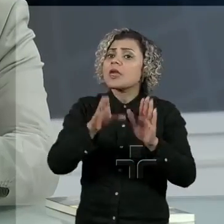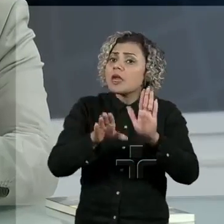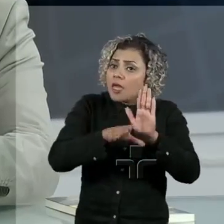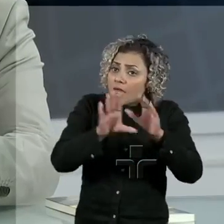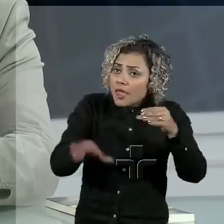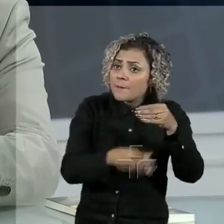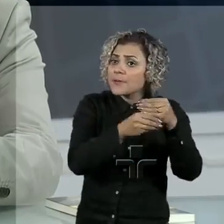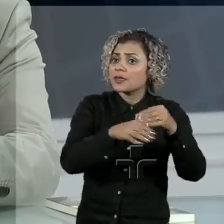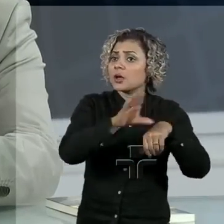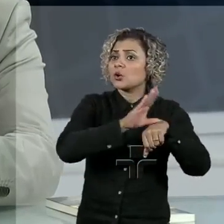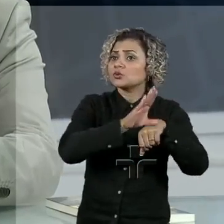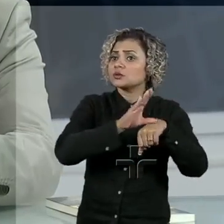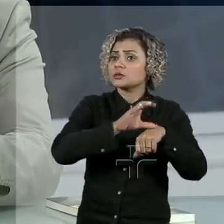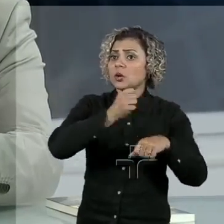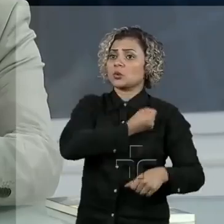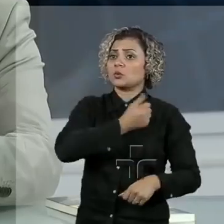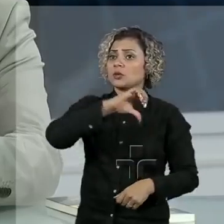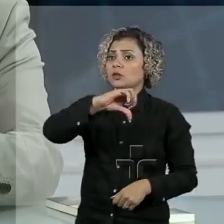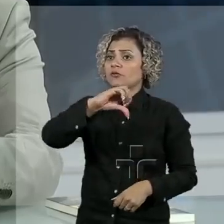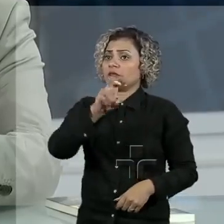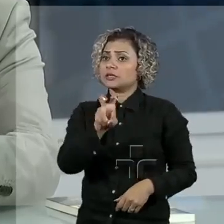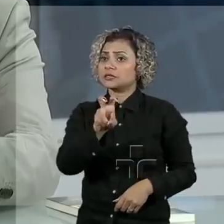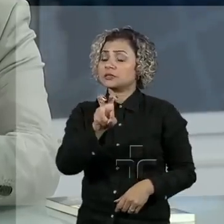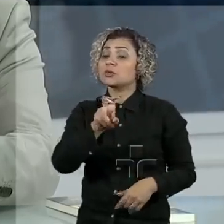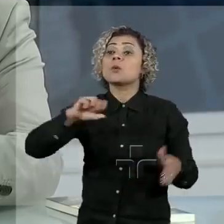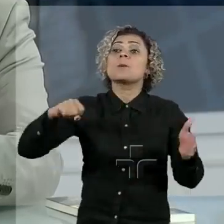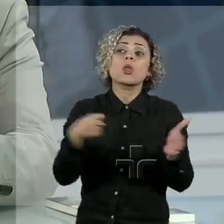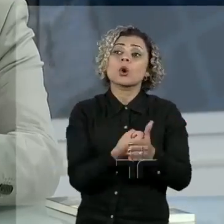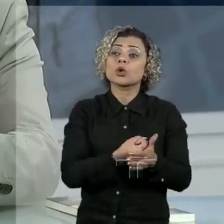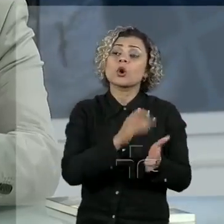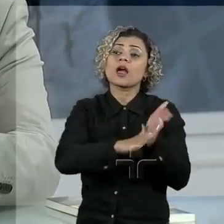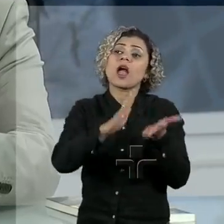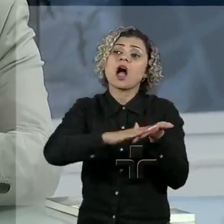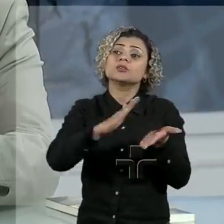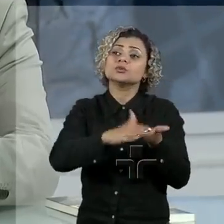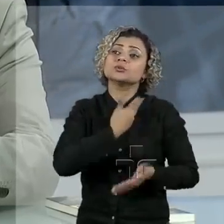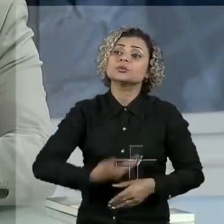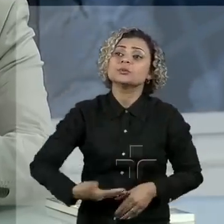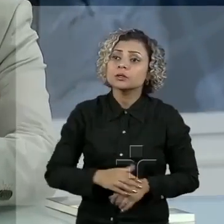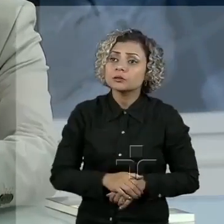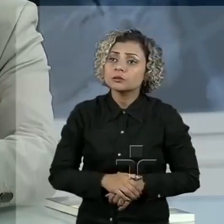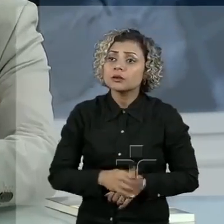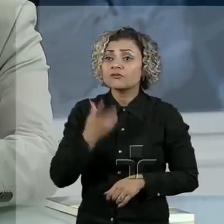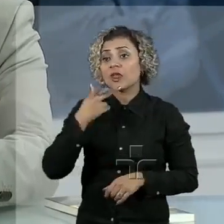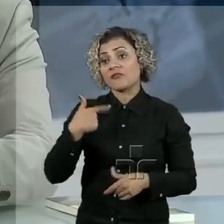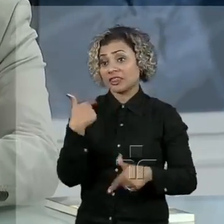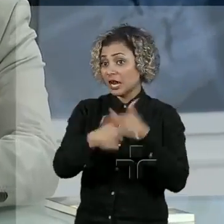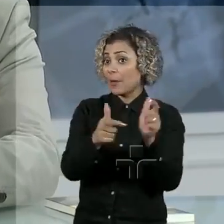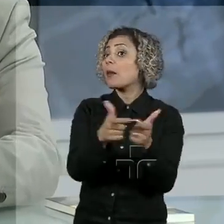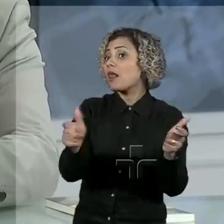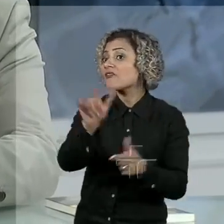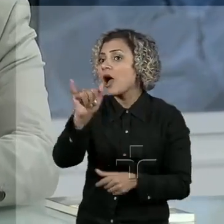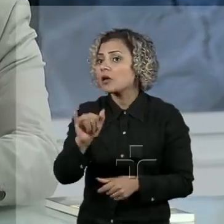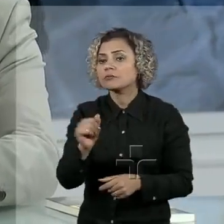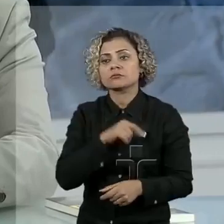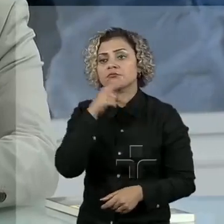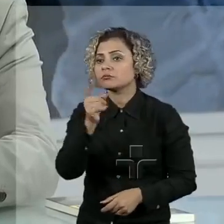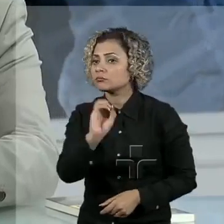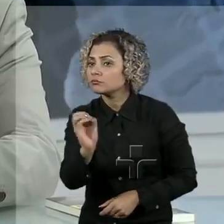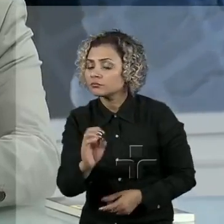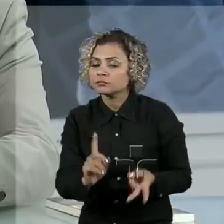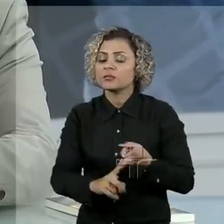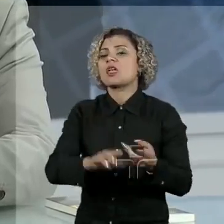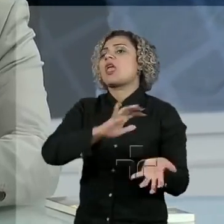constitucional 95, que congelou os gastos públicos. Eles prometiam emprego, não deu. Depois veio a